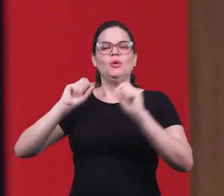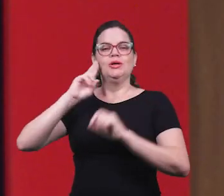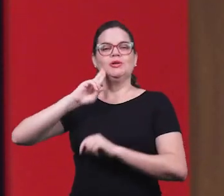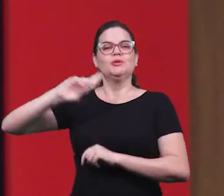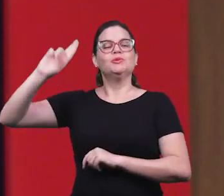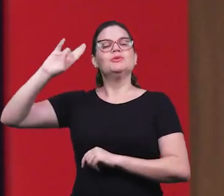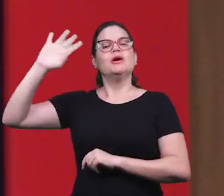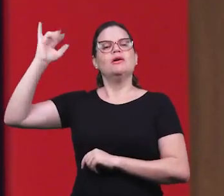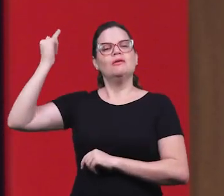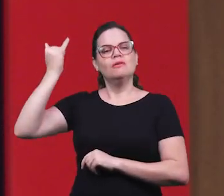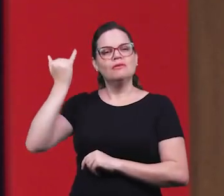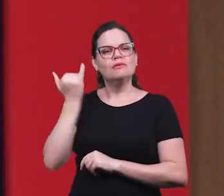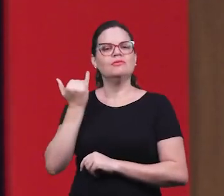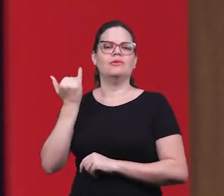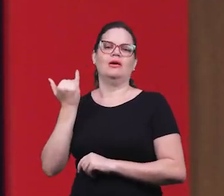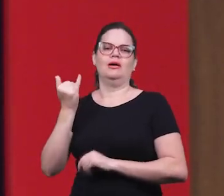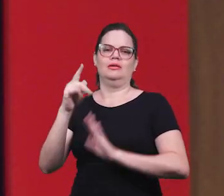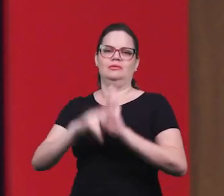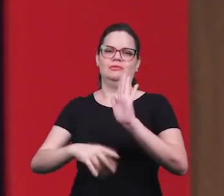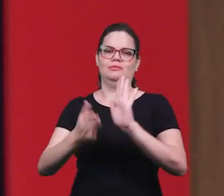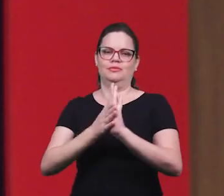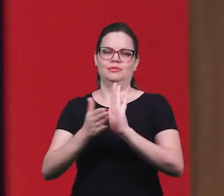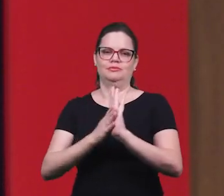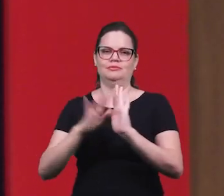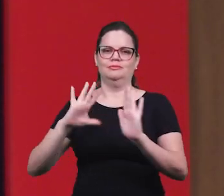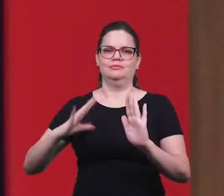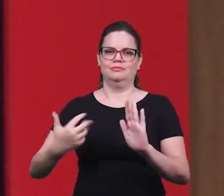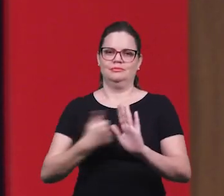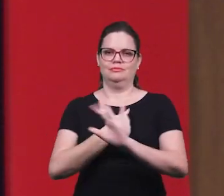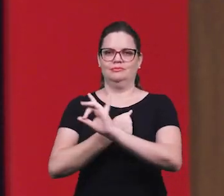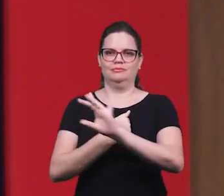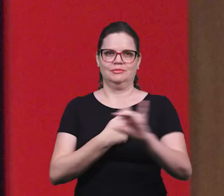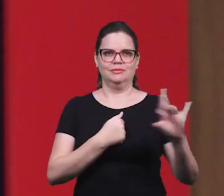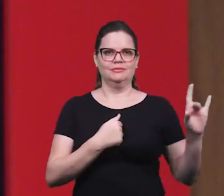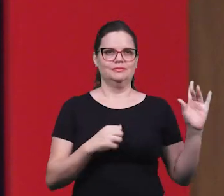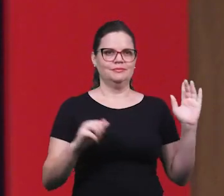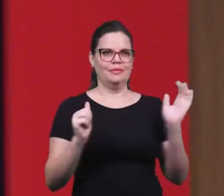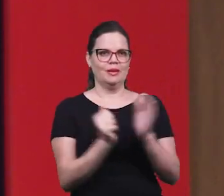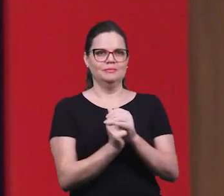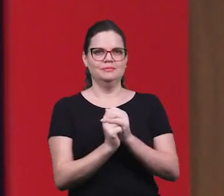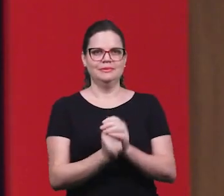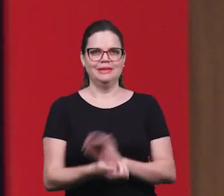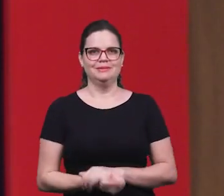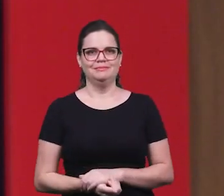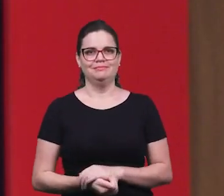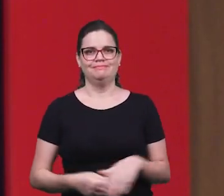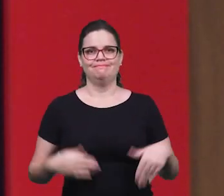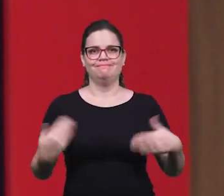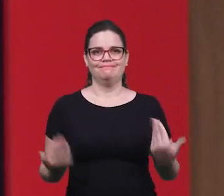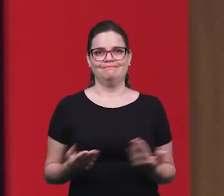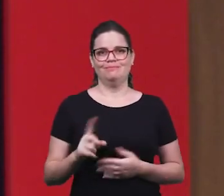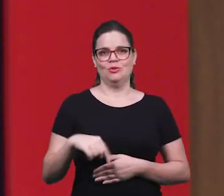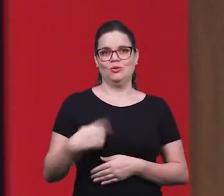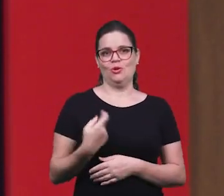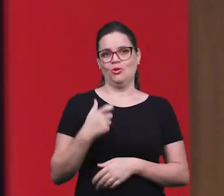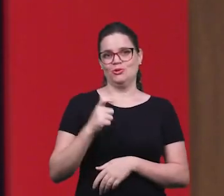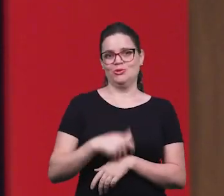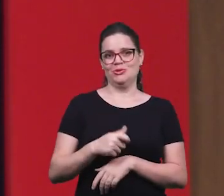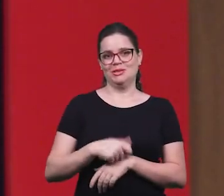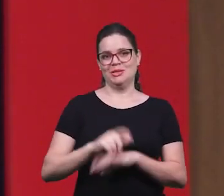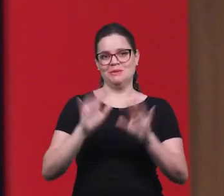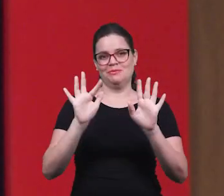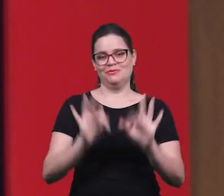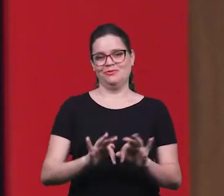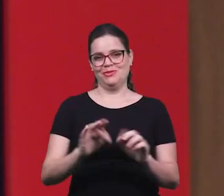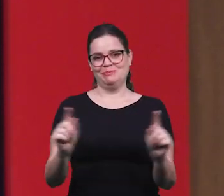de Deus, do seu plano de salvação para cada um de nós. Amém? Bom, queridos, nós chegamos aqui ao final, nosso tempo já